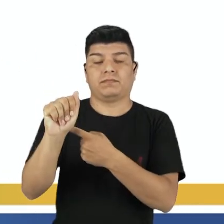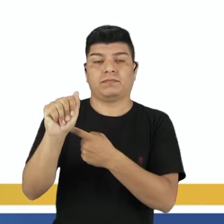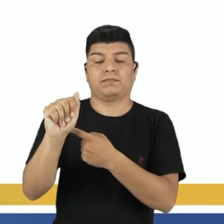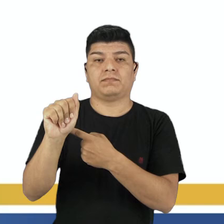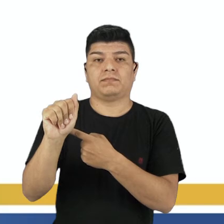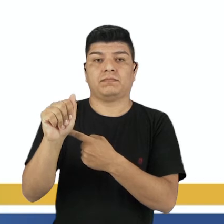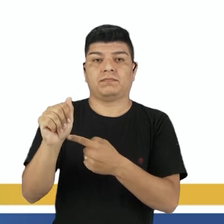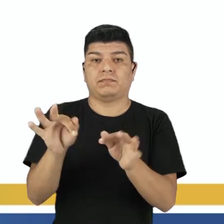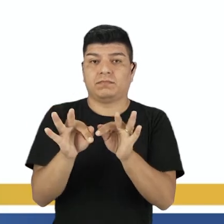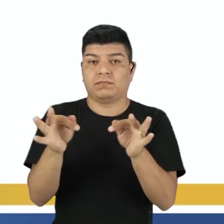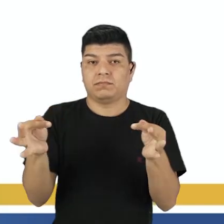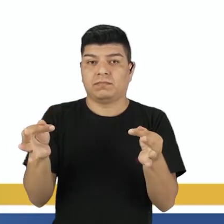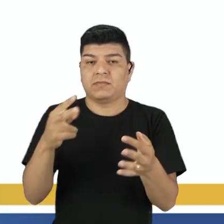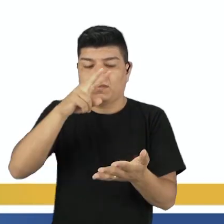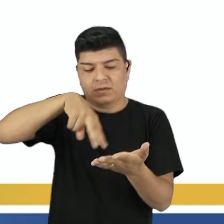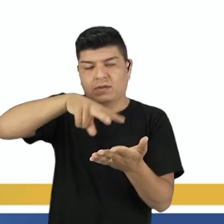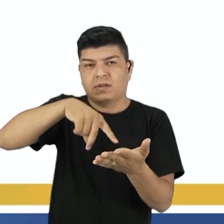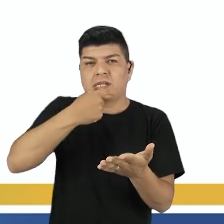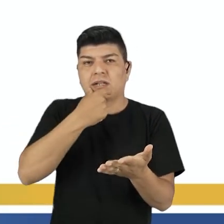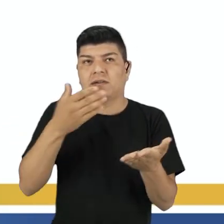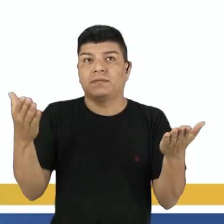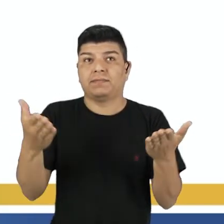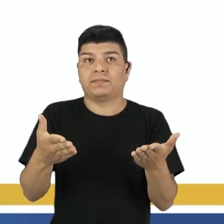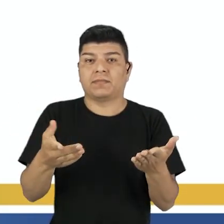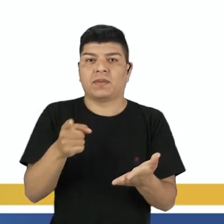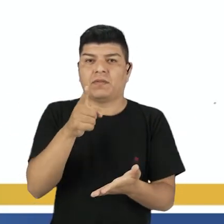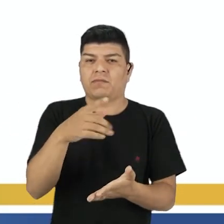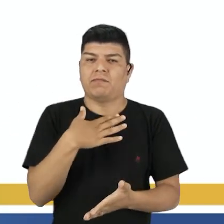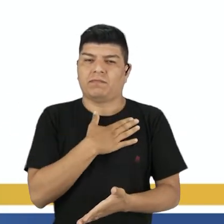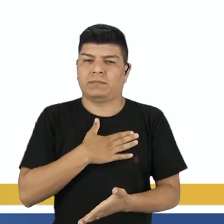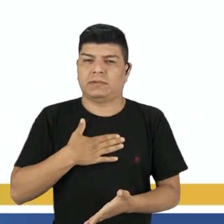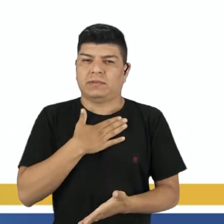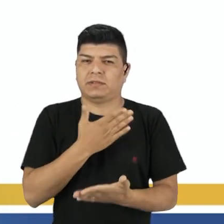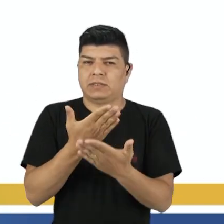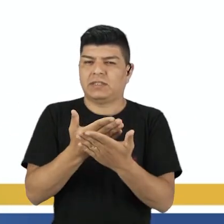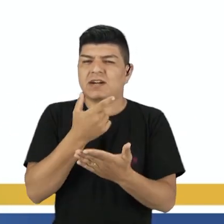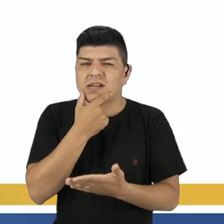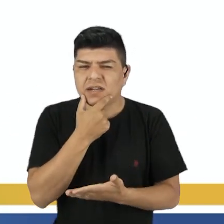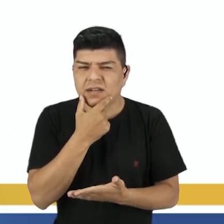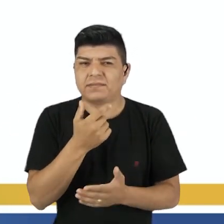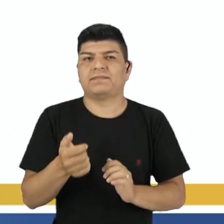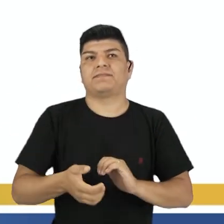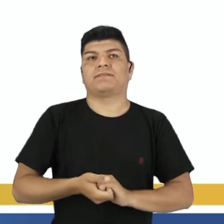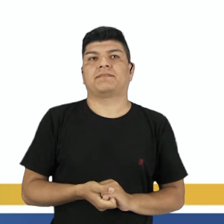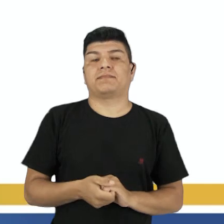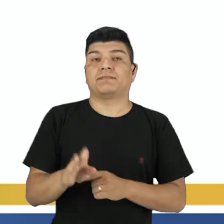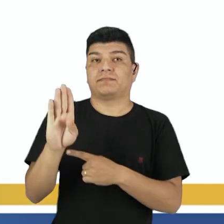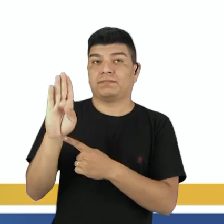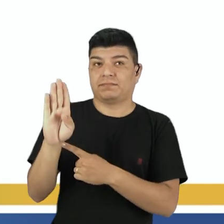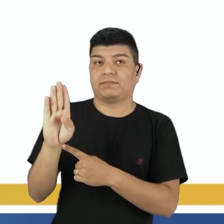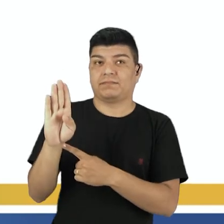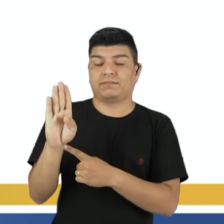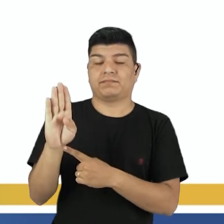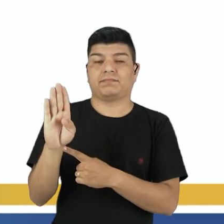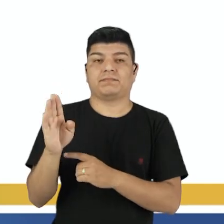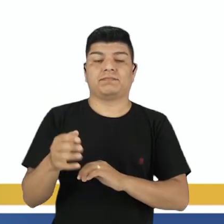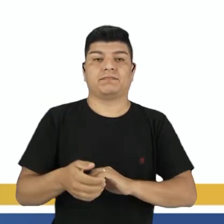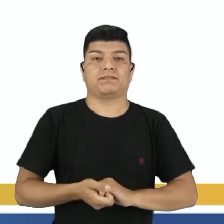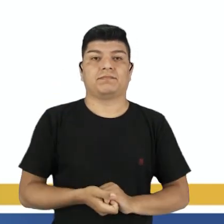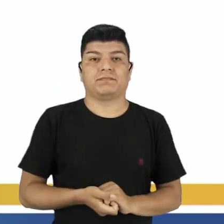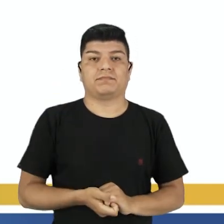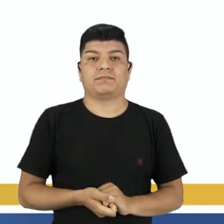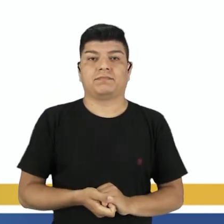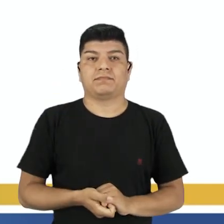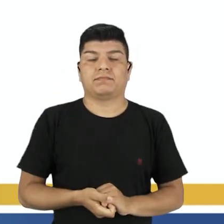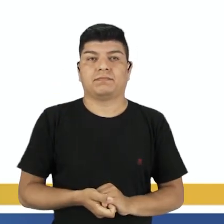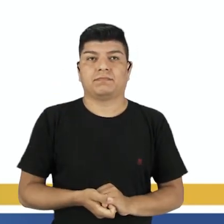Did you like the English class? Você gostou da aula de inglês? Letra B, Did she study